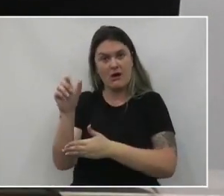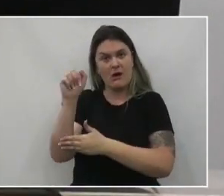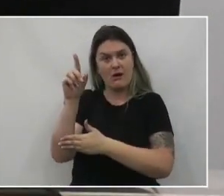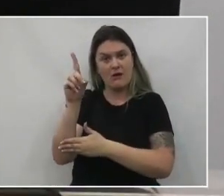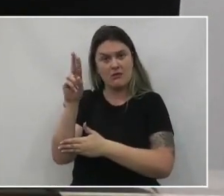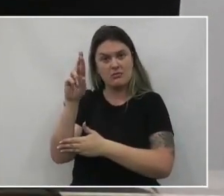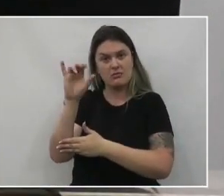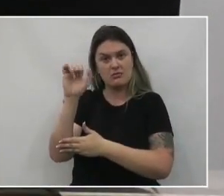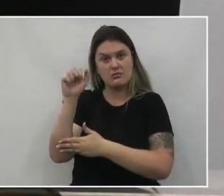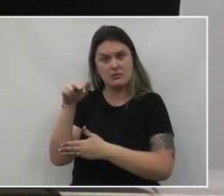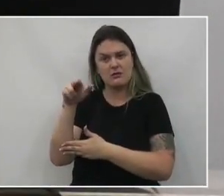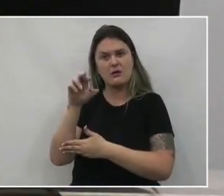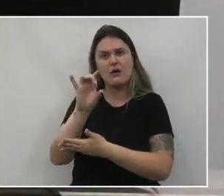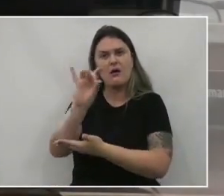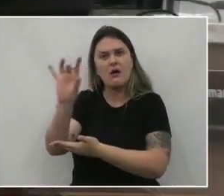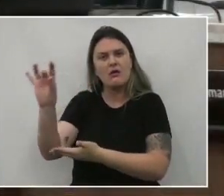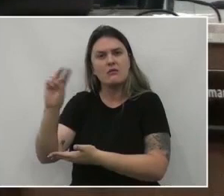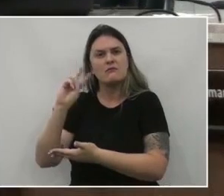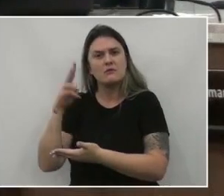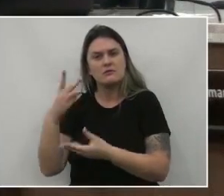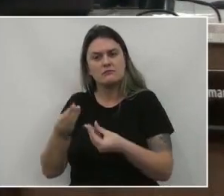para que apanhe as assinaturas.